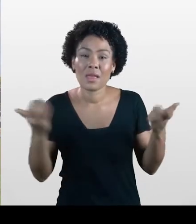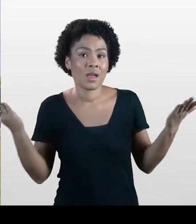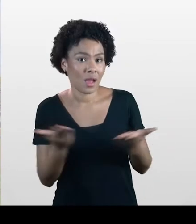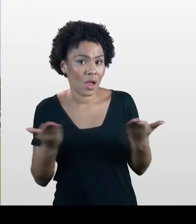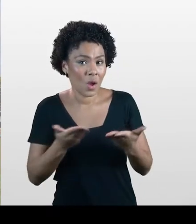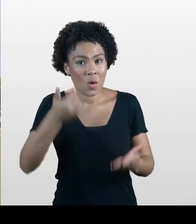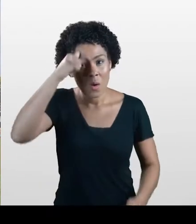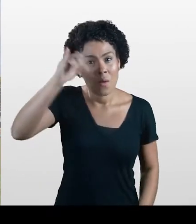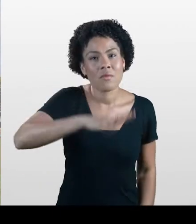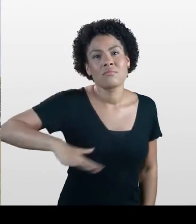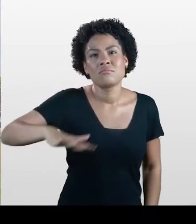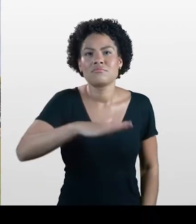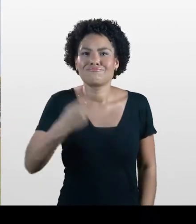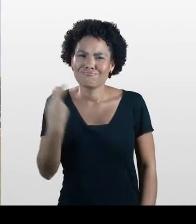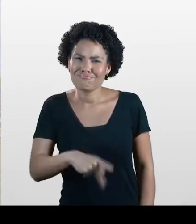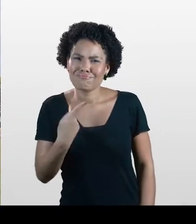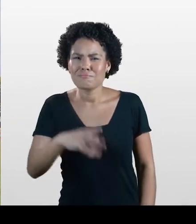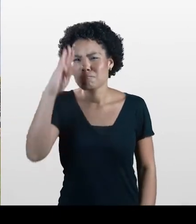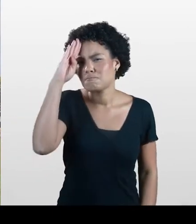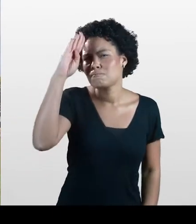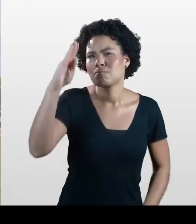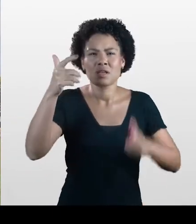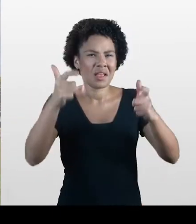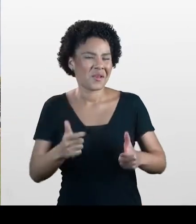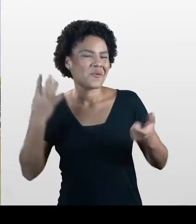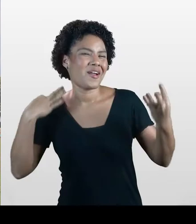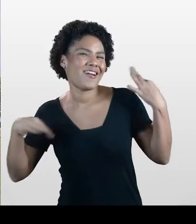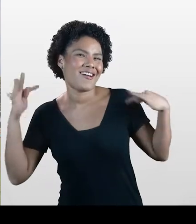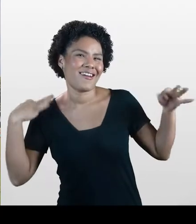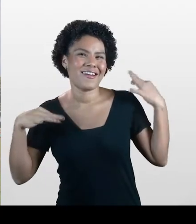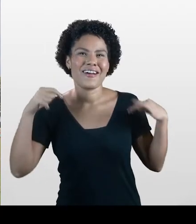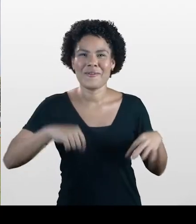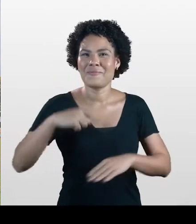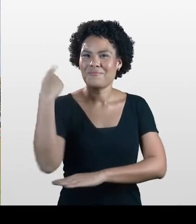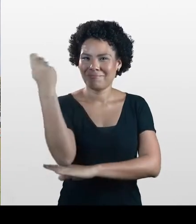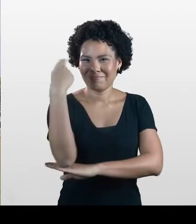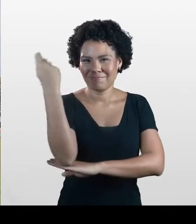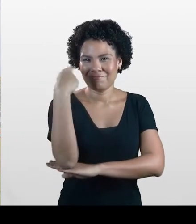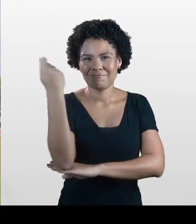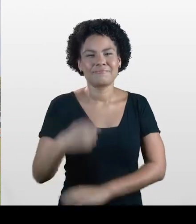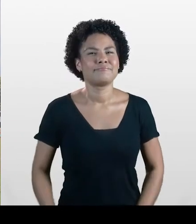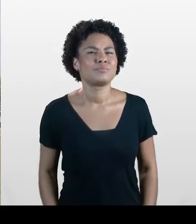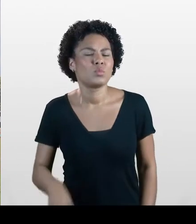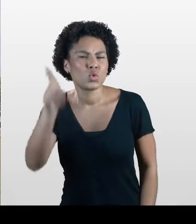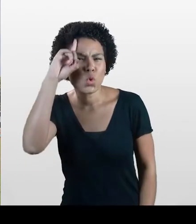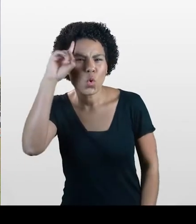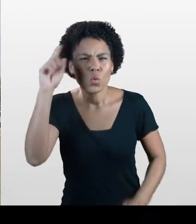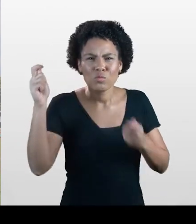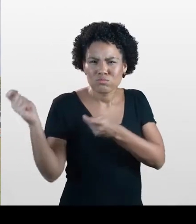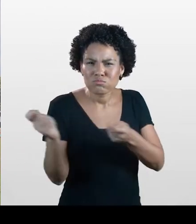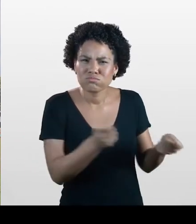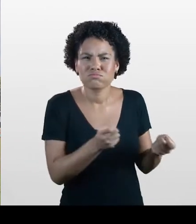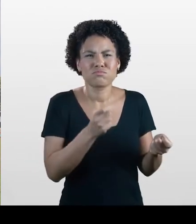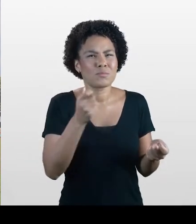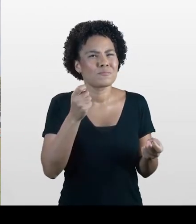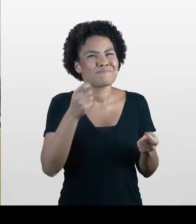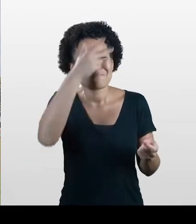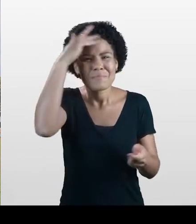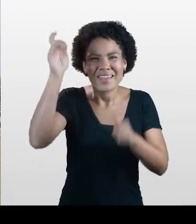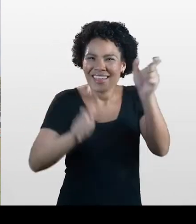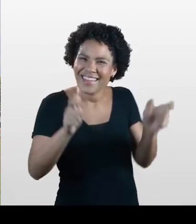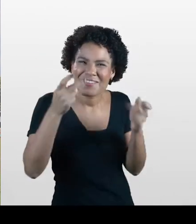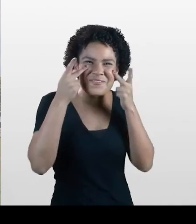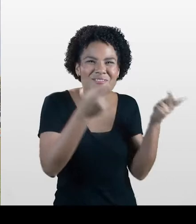o Sítio Arqueológico de São Miguel das Missões é um dos principais pontos turísticos do Rio Grande do Sul e recebe diariamente visitantes